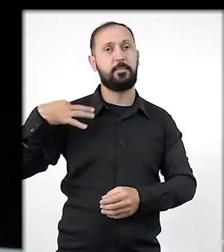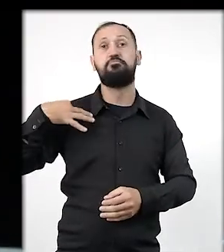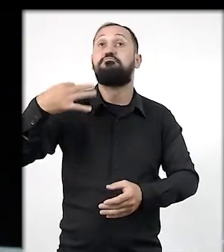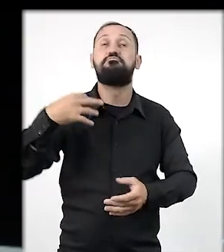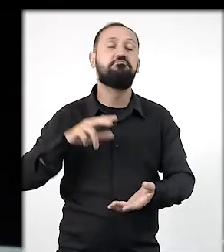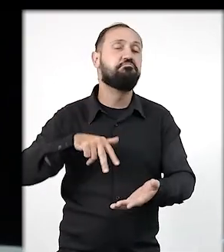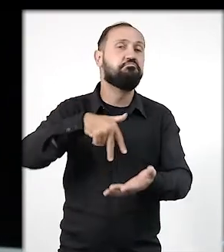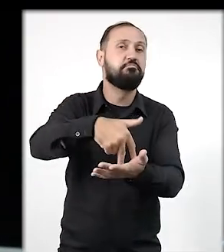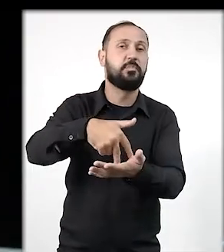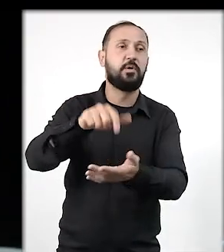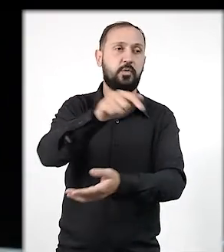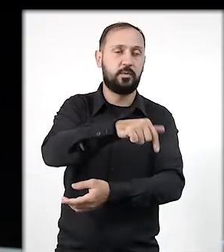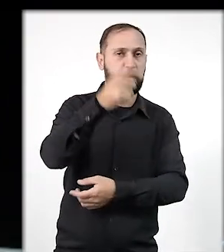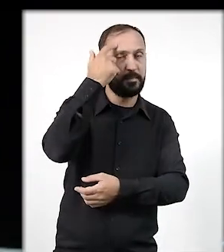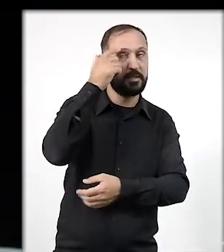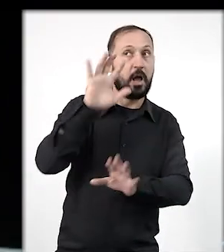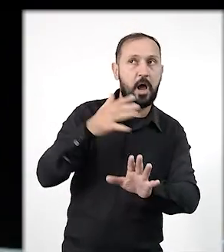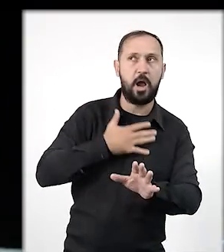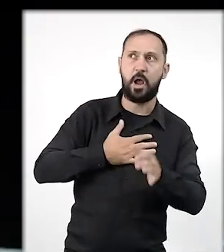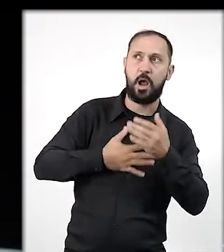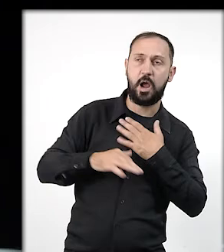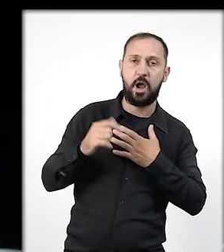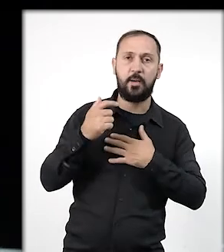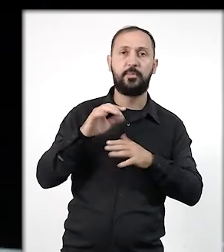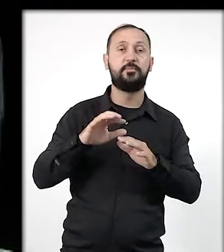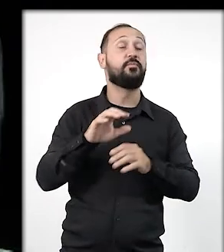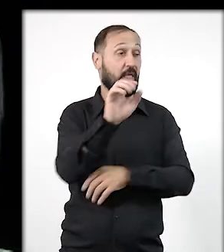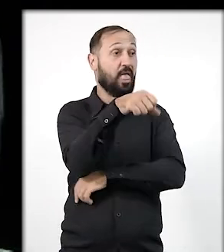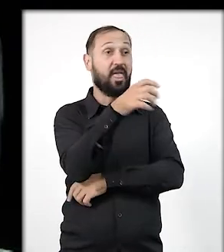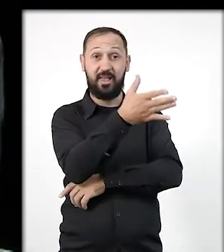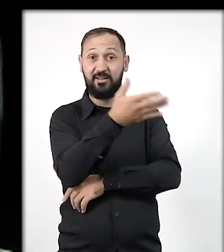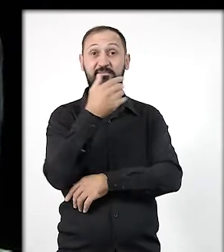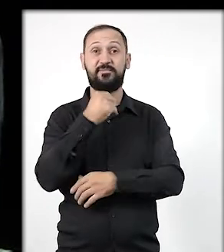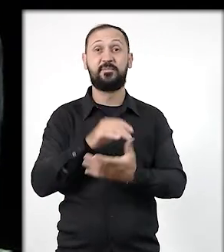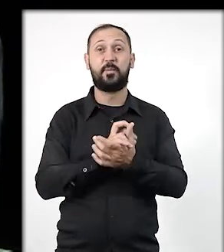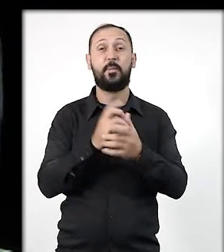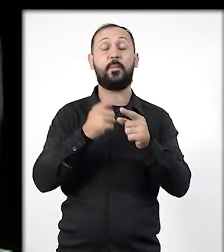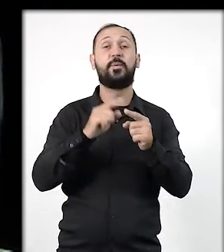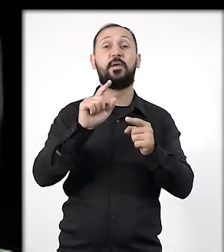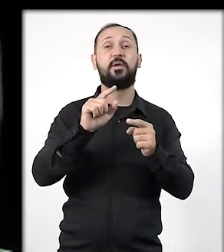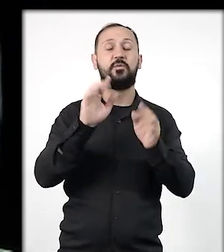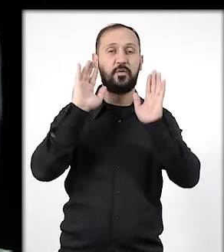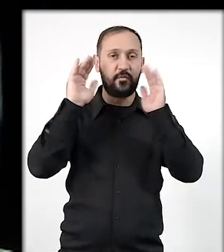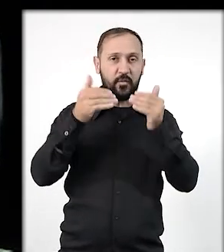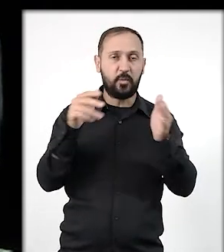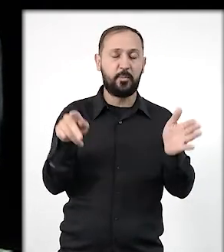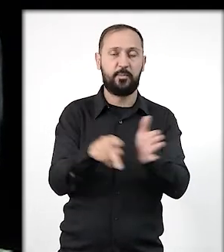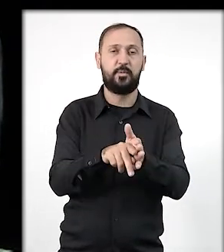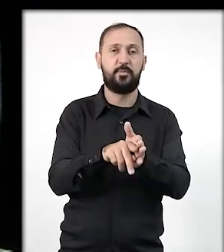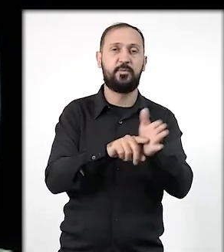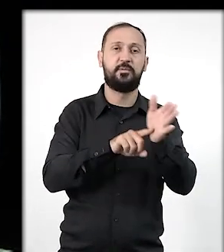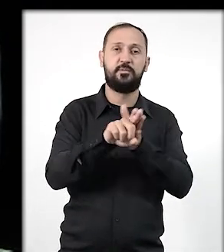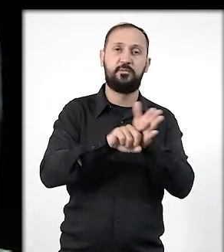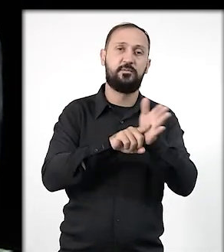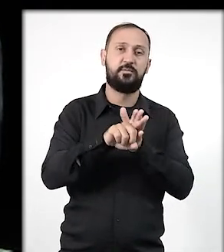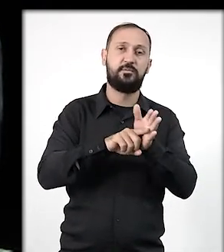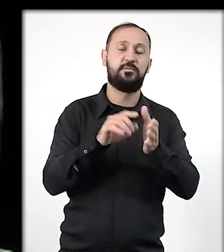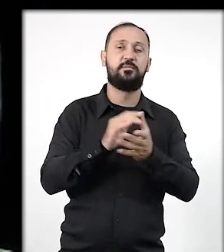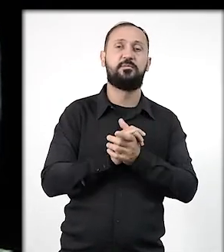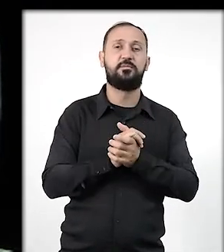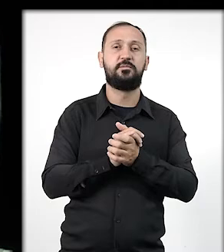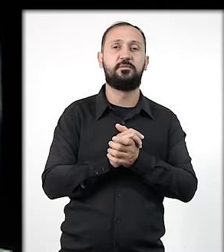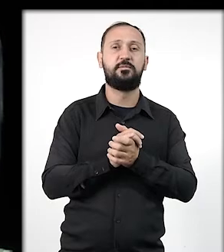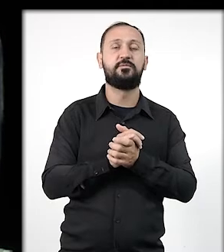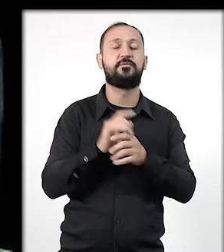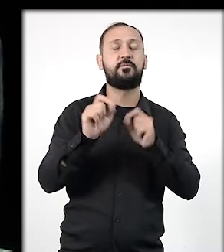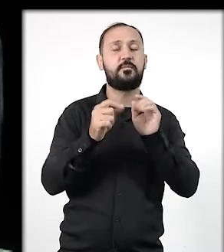impulsiva, e a outra pensaria duas vezes antes de tomar uma decisão. Exato. Embora não tenha sido o foco da pesquisa, foi um dos achados